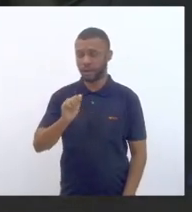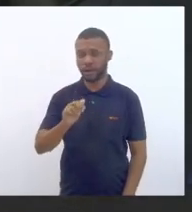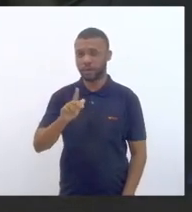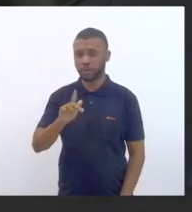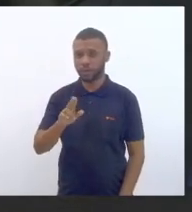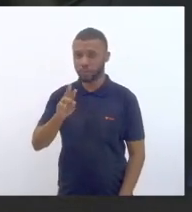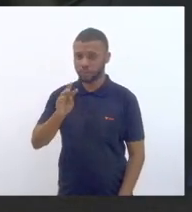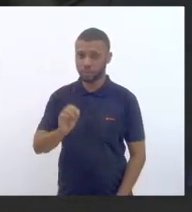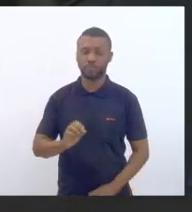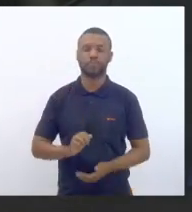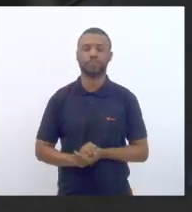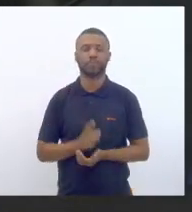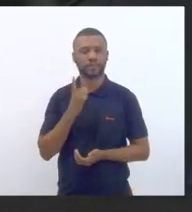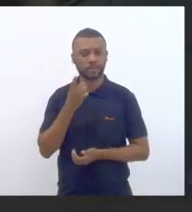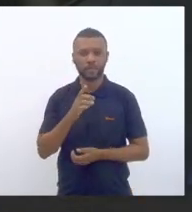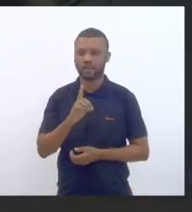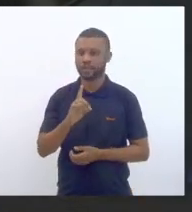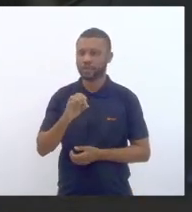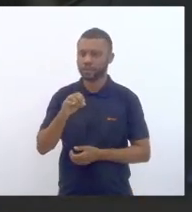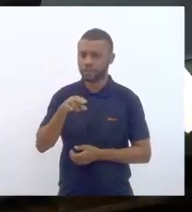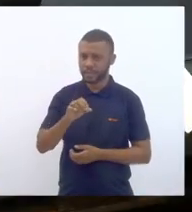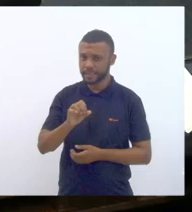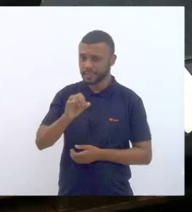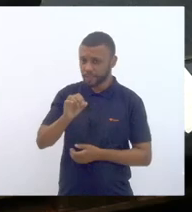Deputado Dionísio Lins.